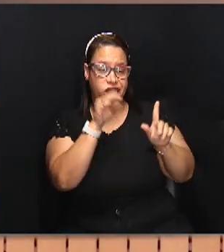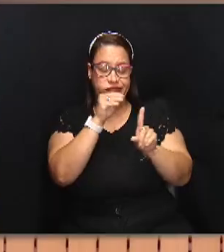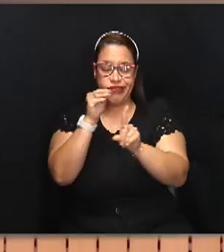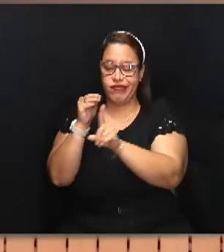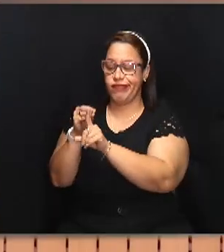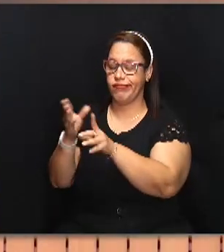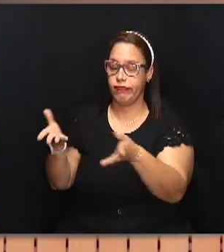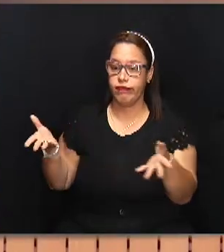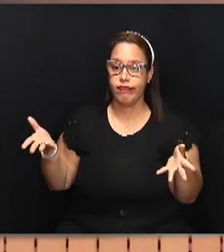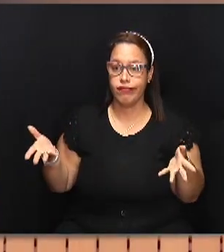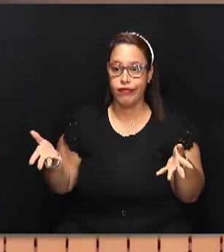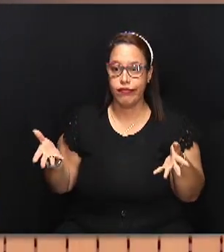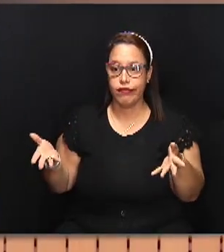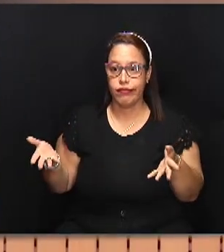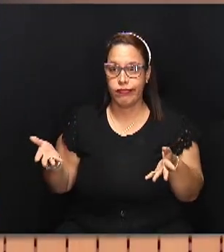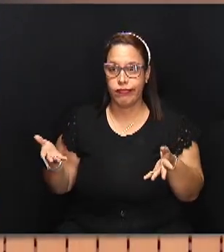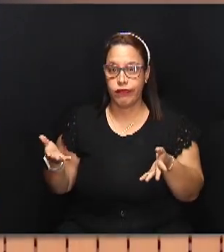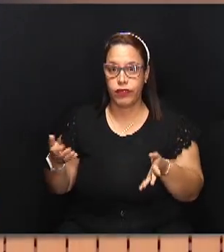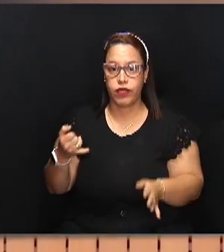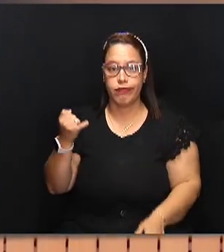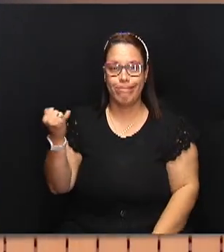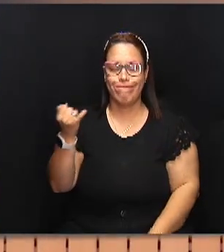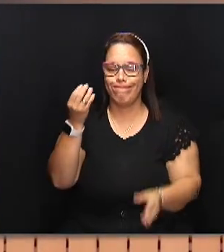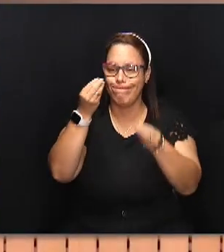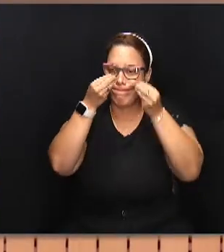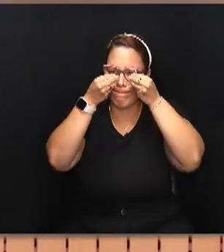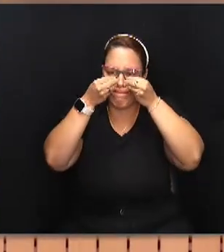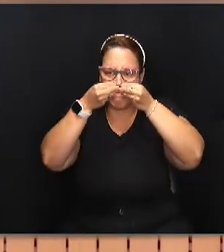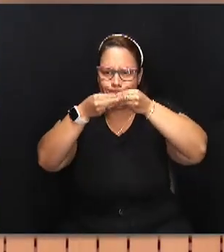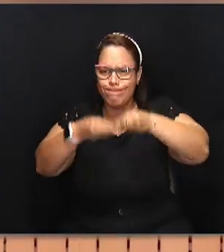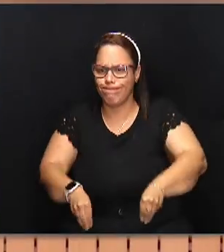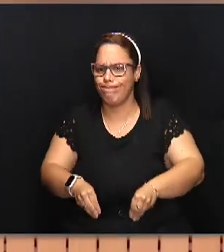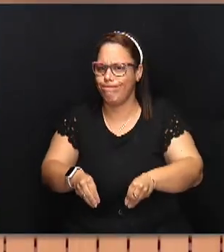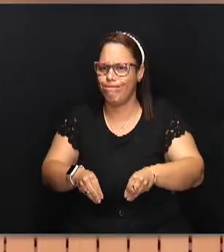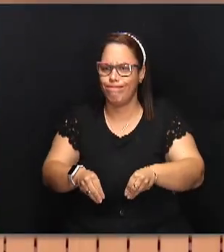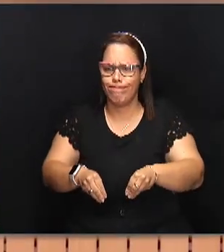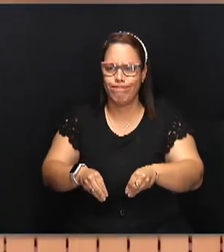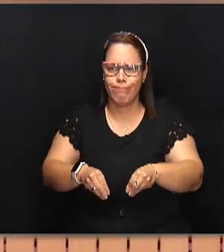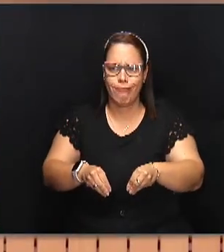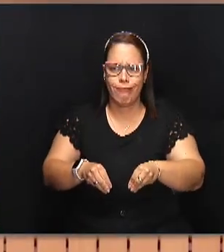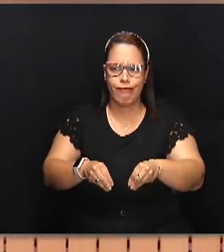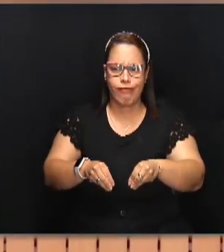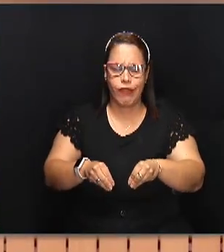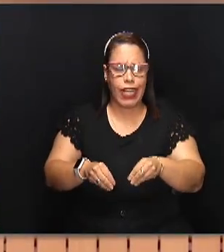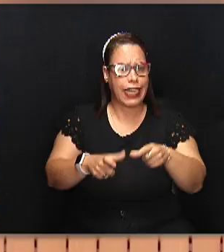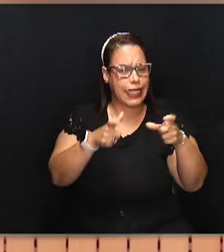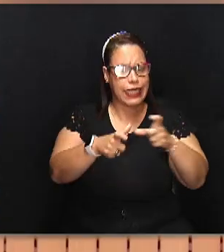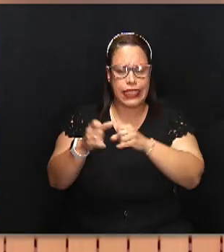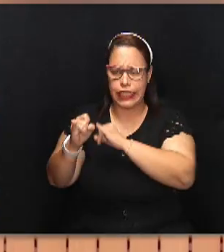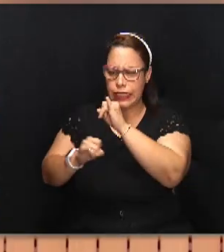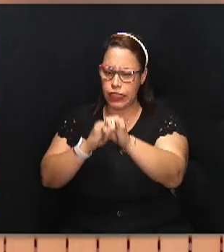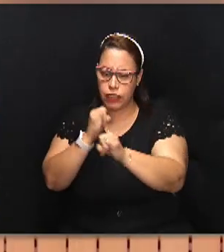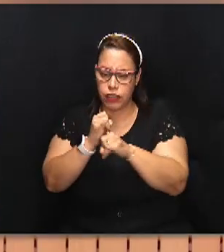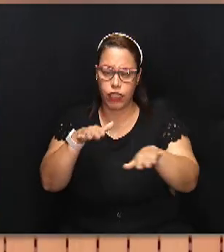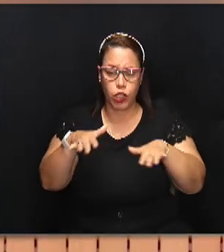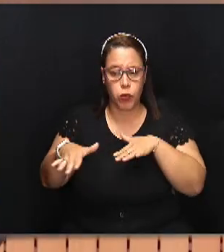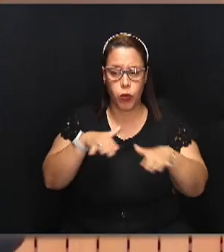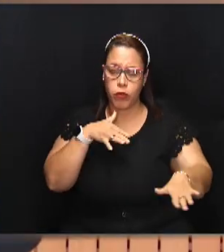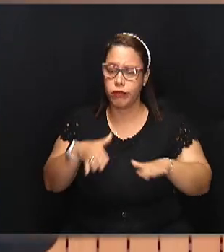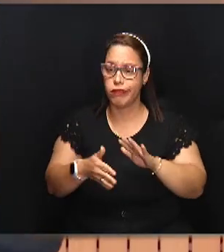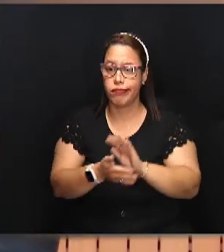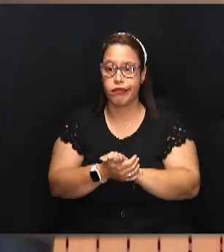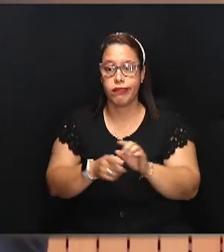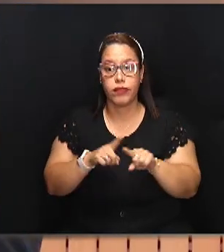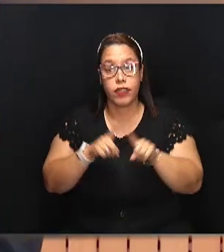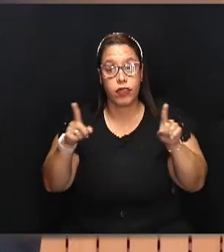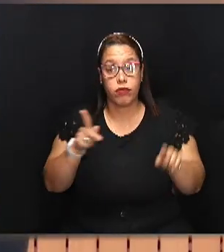tem sido prejudicial esse ambiente, esse cyberambiente que eles têm ocupado nesse momento.